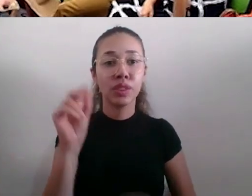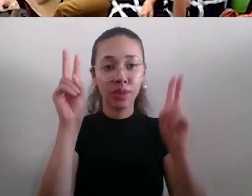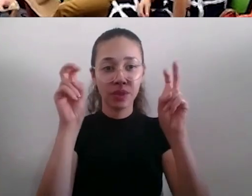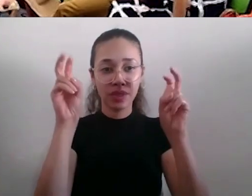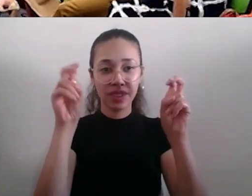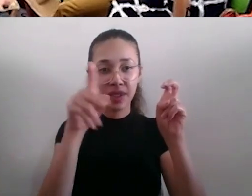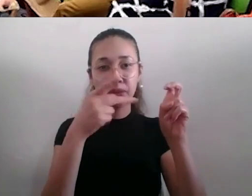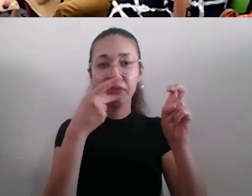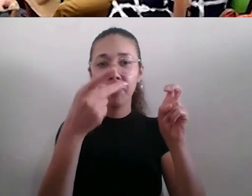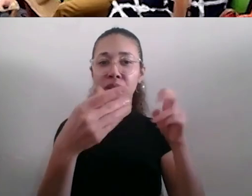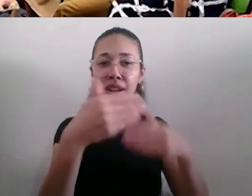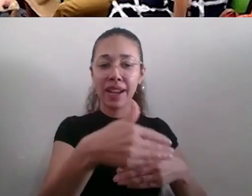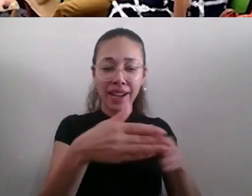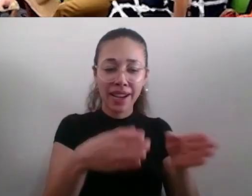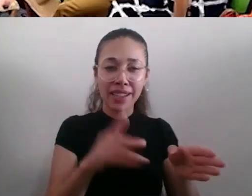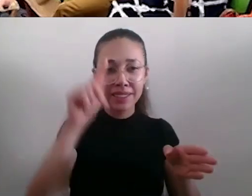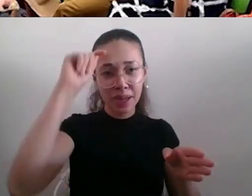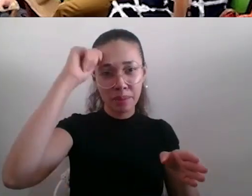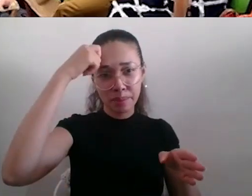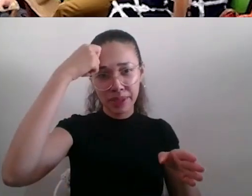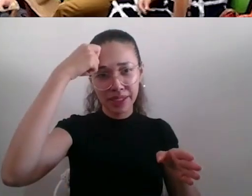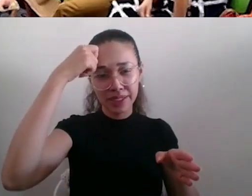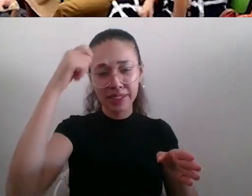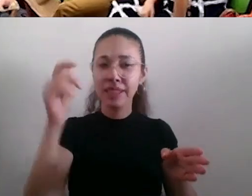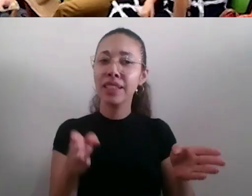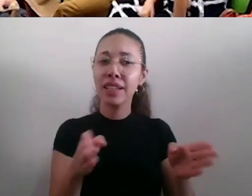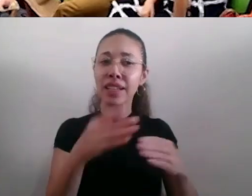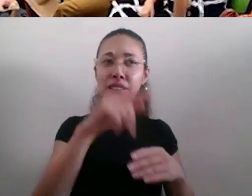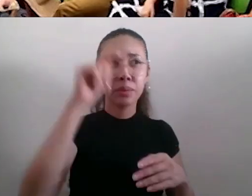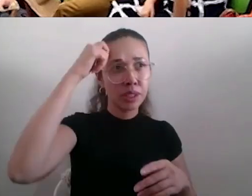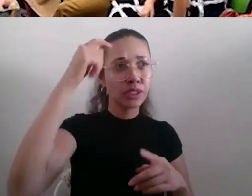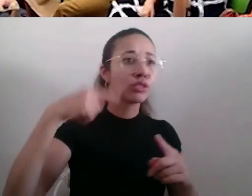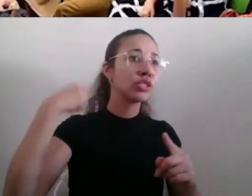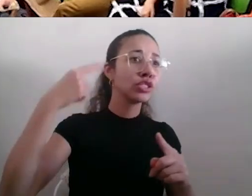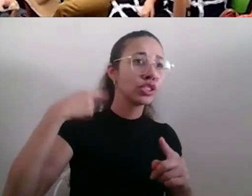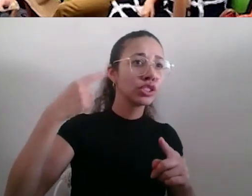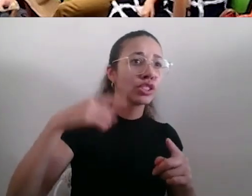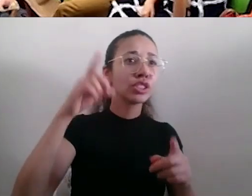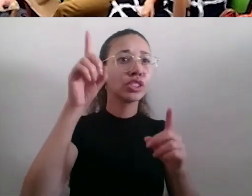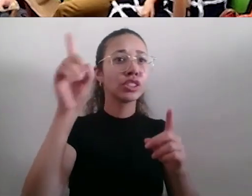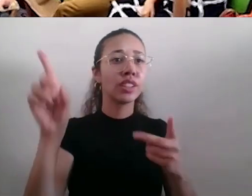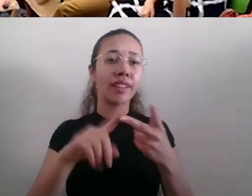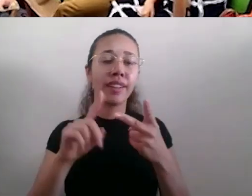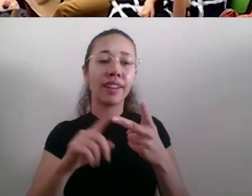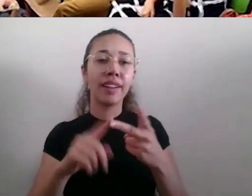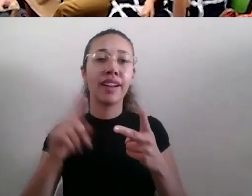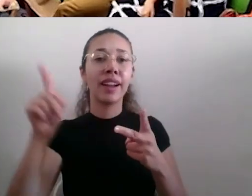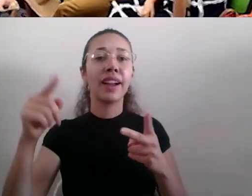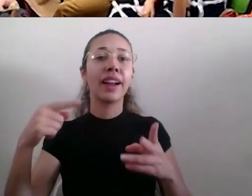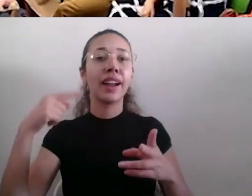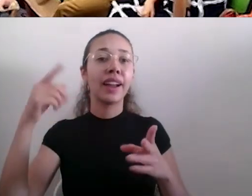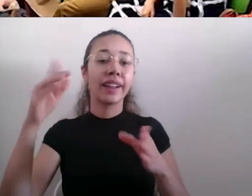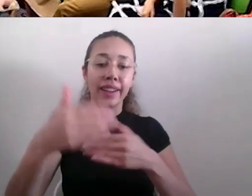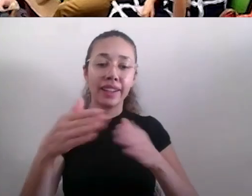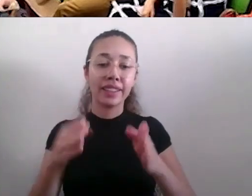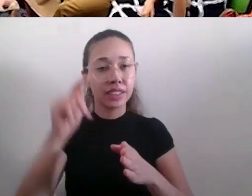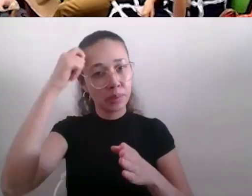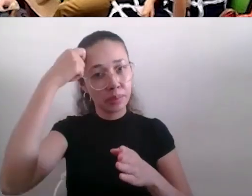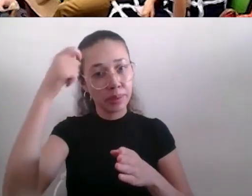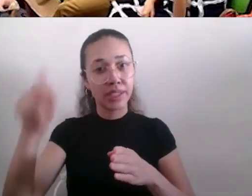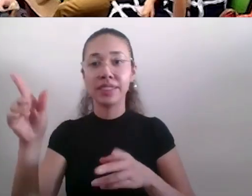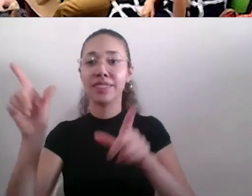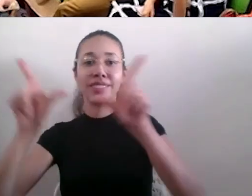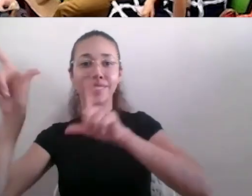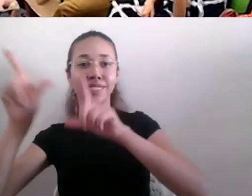foram apresentadas aqui. A caixa preta do direito, a caixa preta da imprensa. Eu acho que o direito fala muito